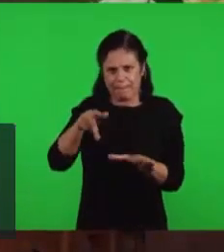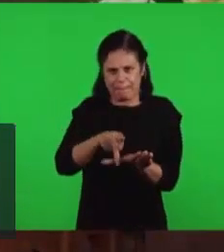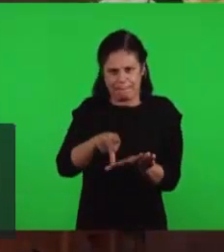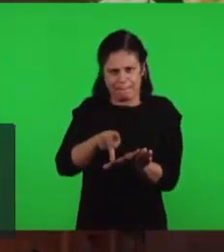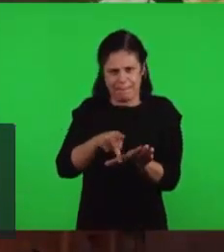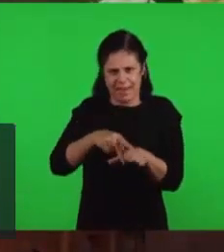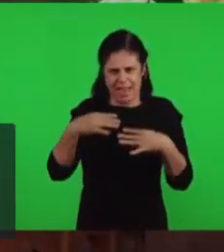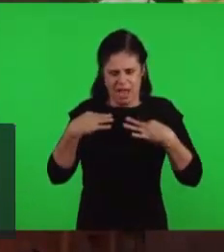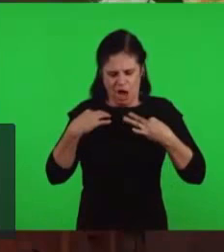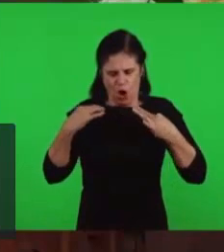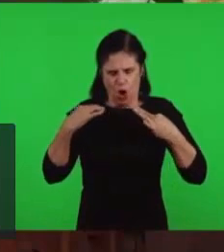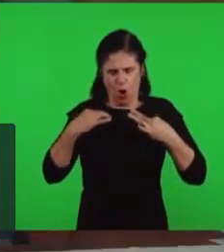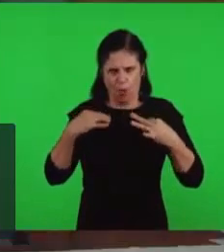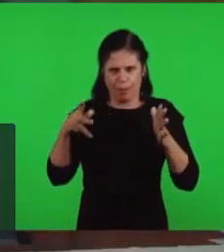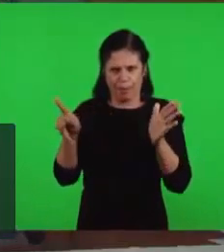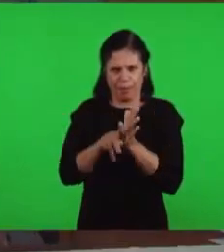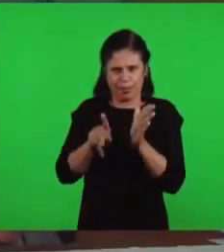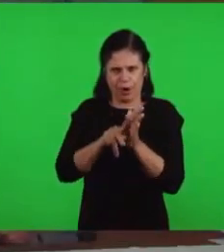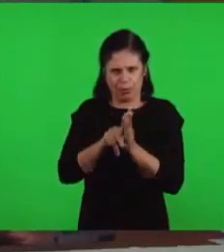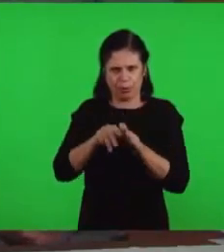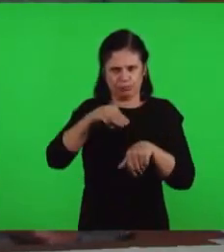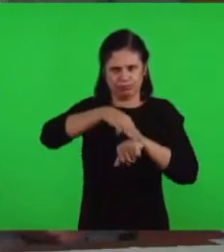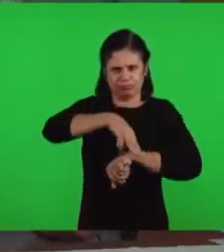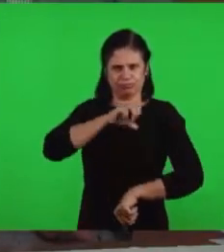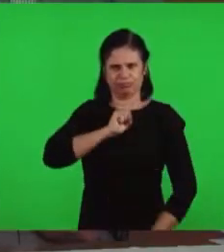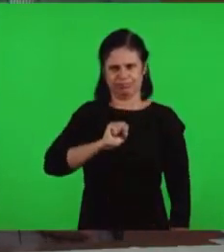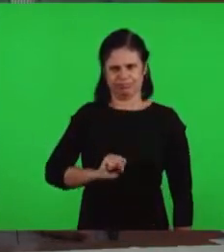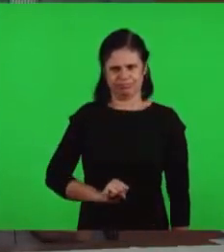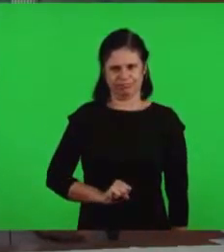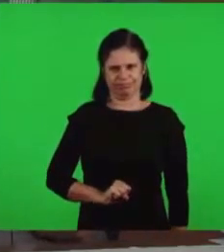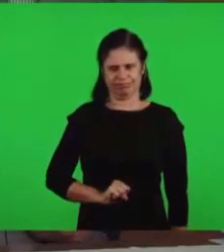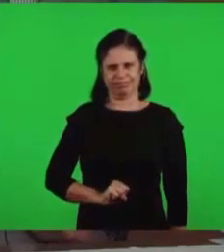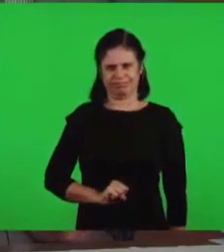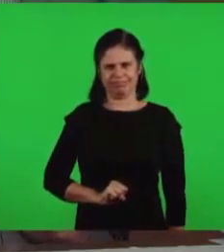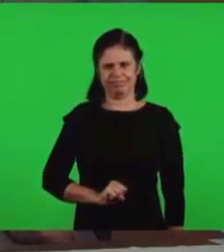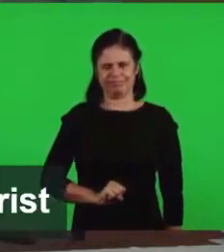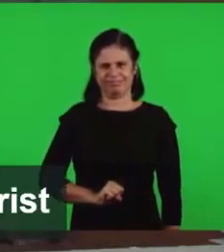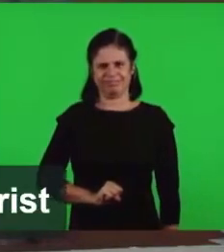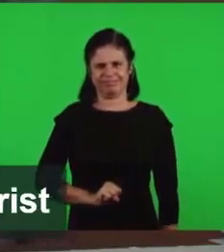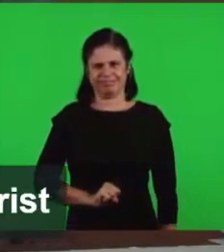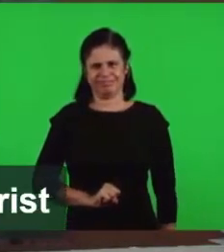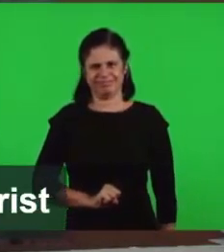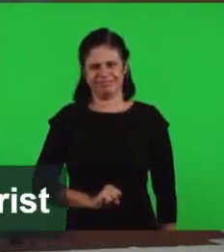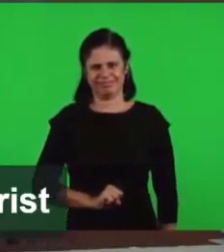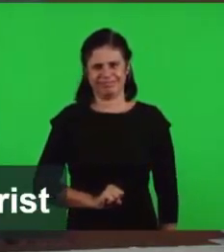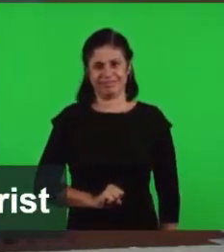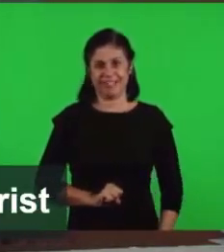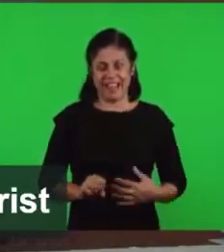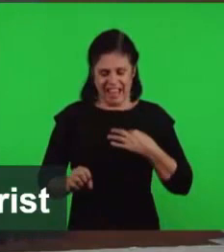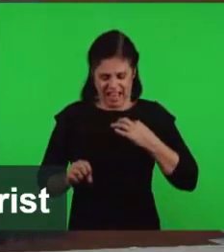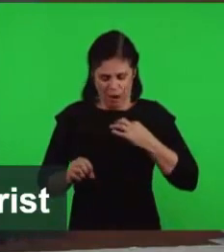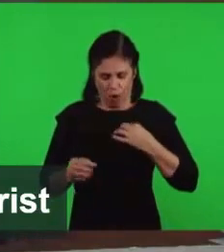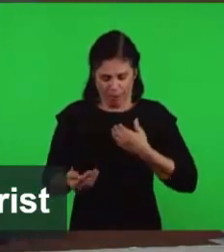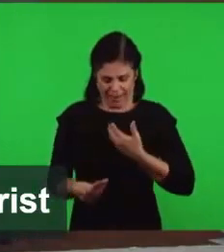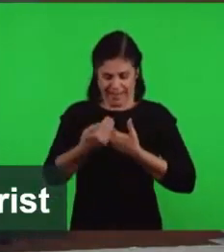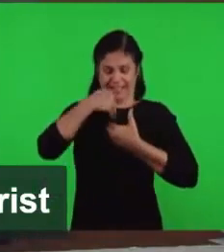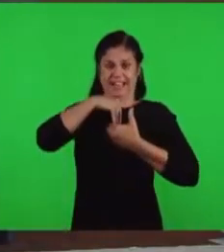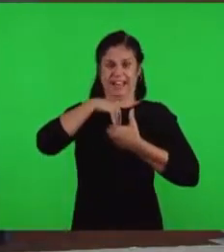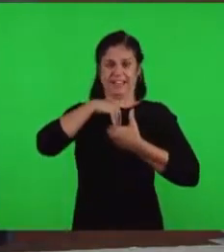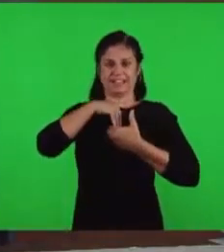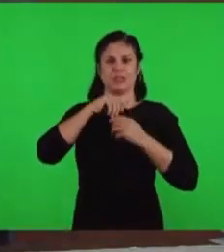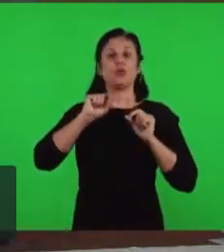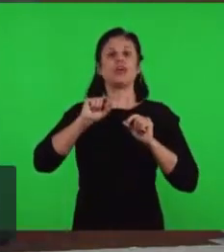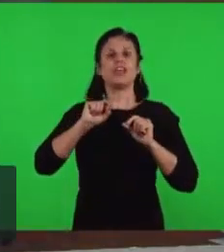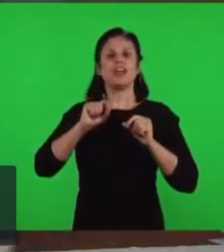vestes talares é do ministério sacerdotal então o que que estava dentro daquelas vezes tava o corpo de